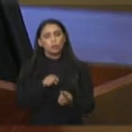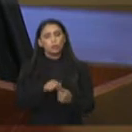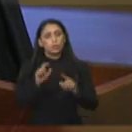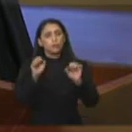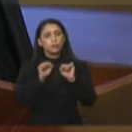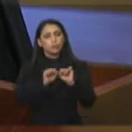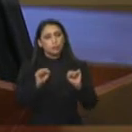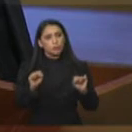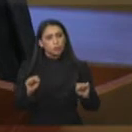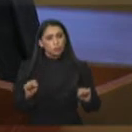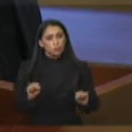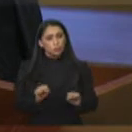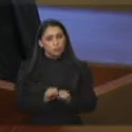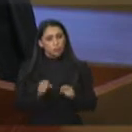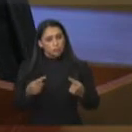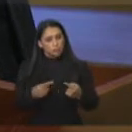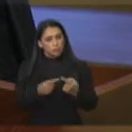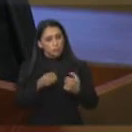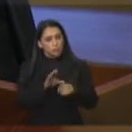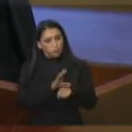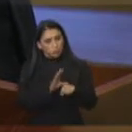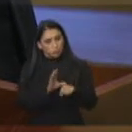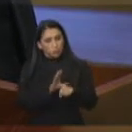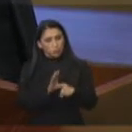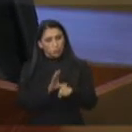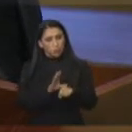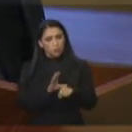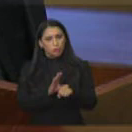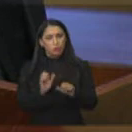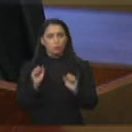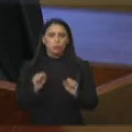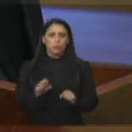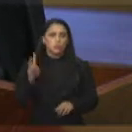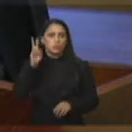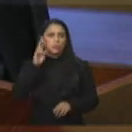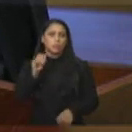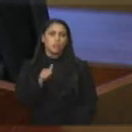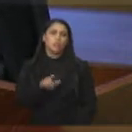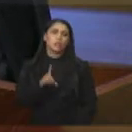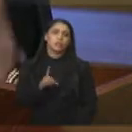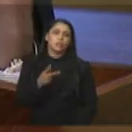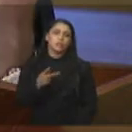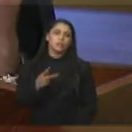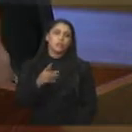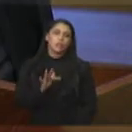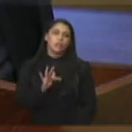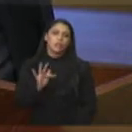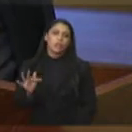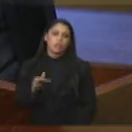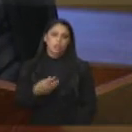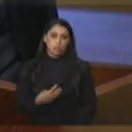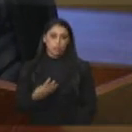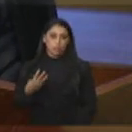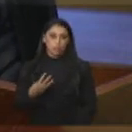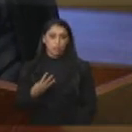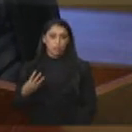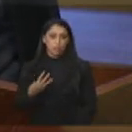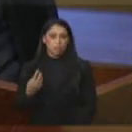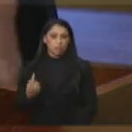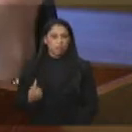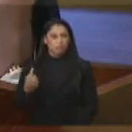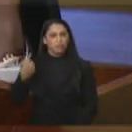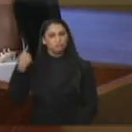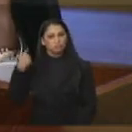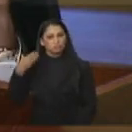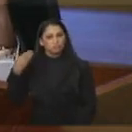sistema constitucional. Posso lembrar da ADPF 33, lá atrás,